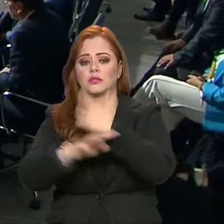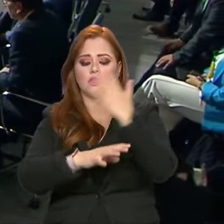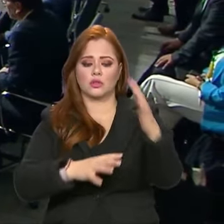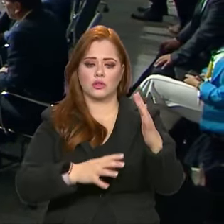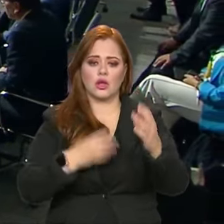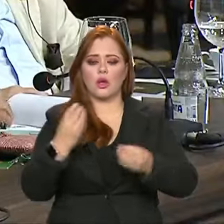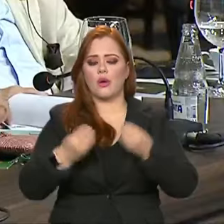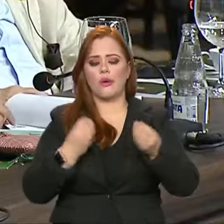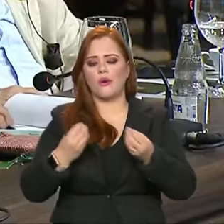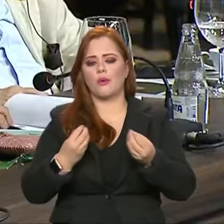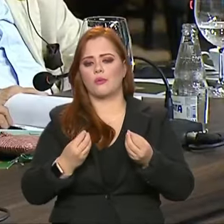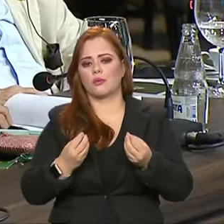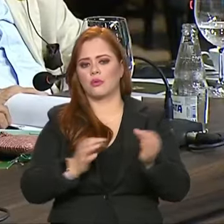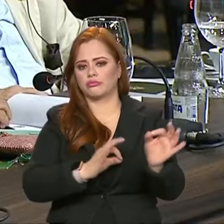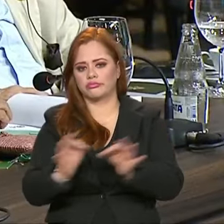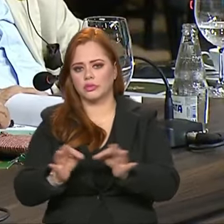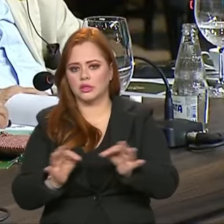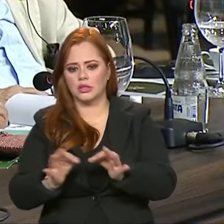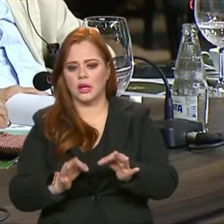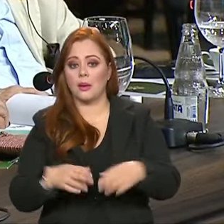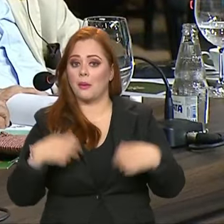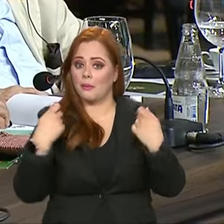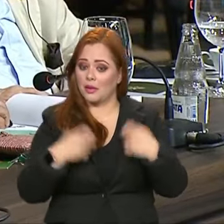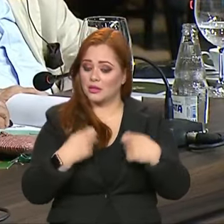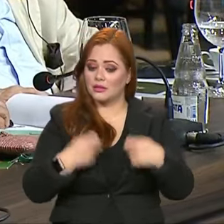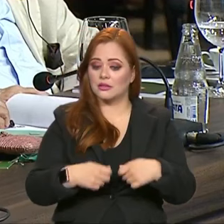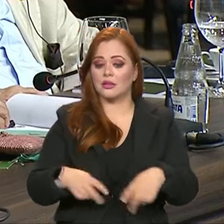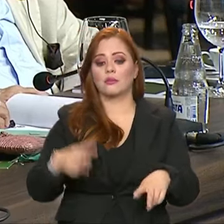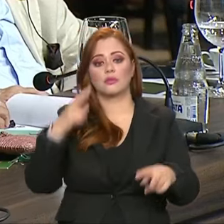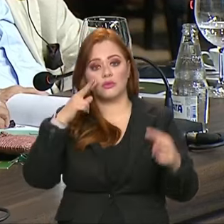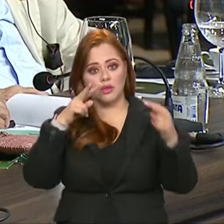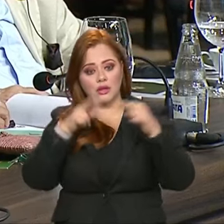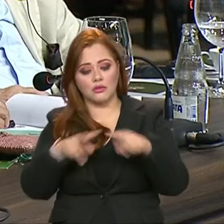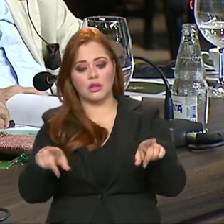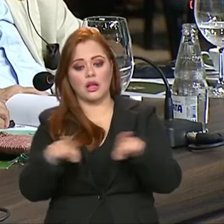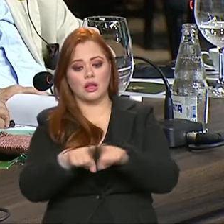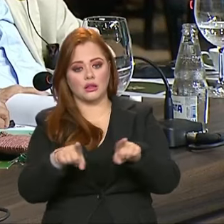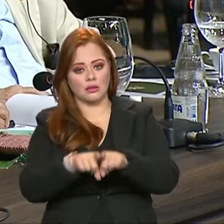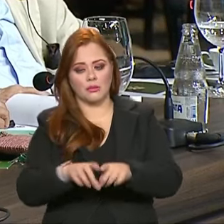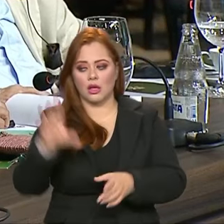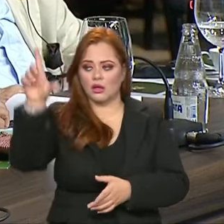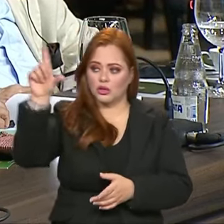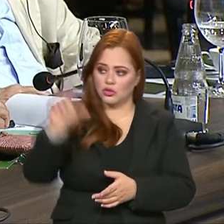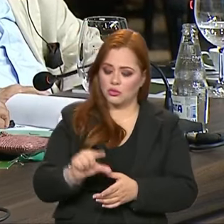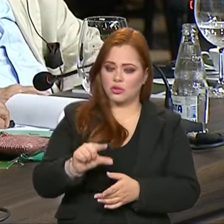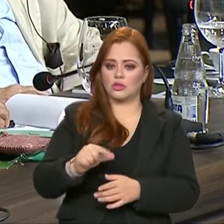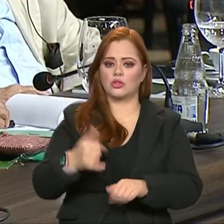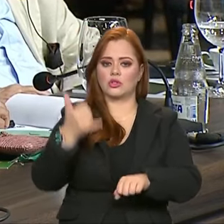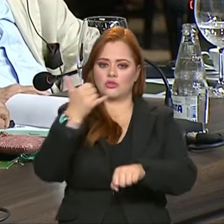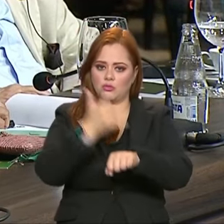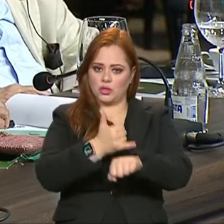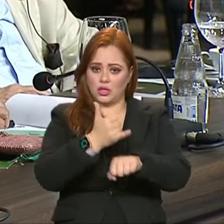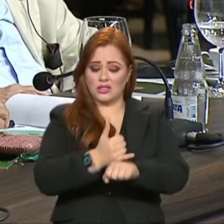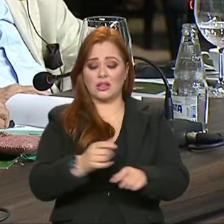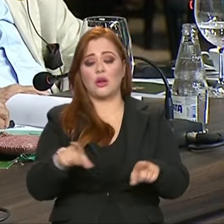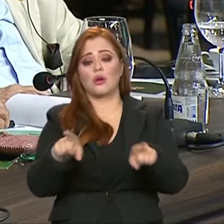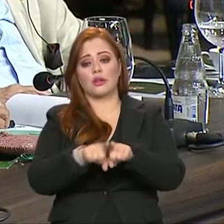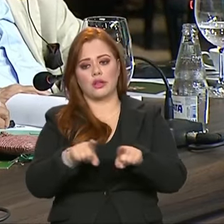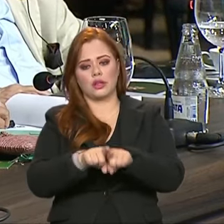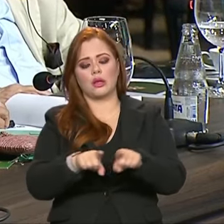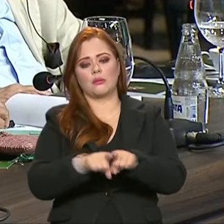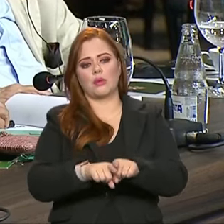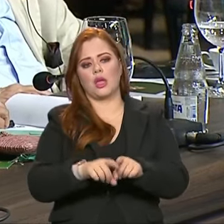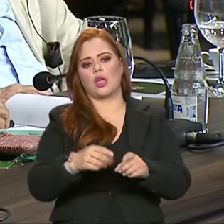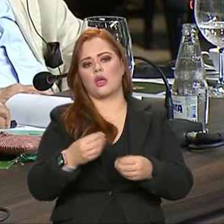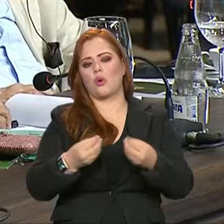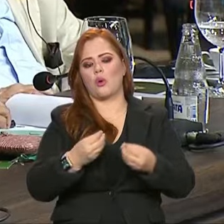áreas protegidas. Também queremos poder verificar uma redução efetiva da mineração e dos combustíveis